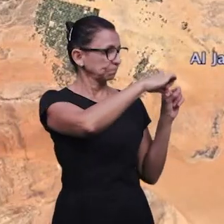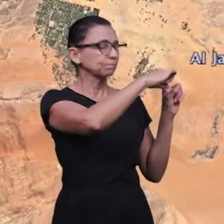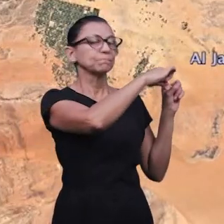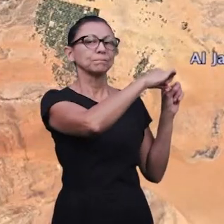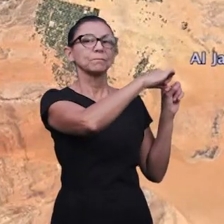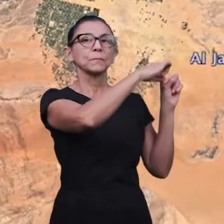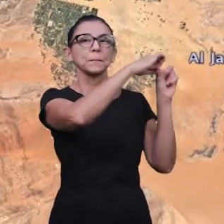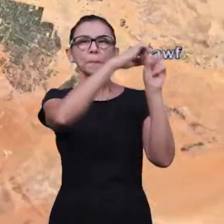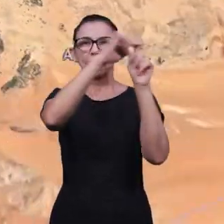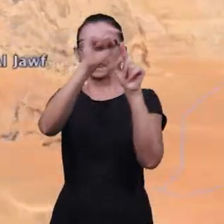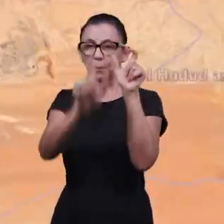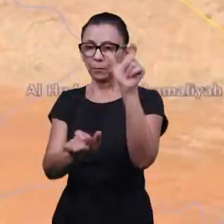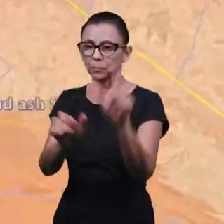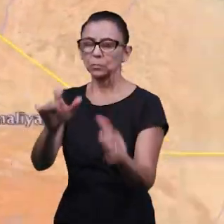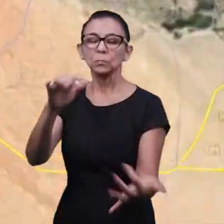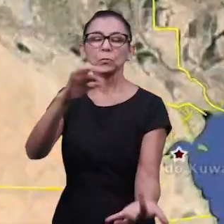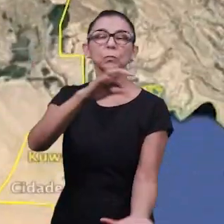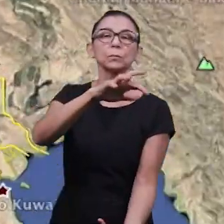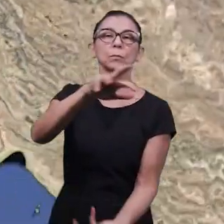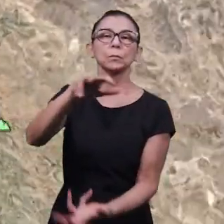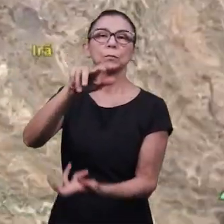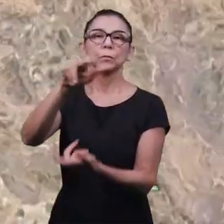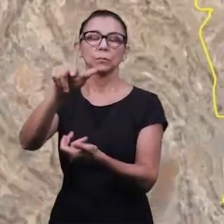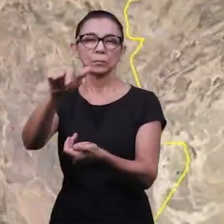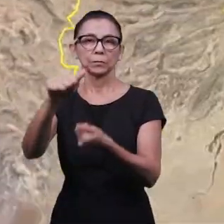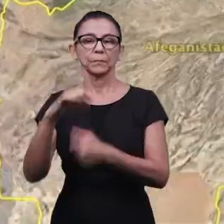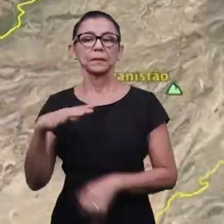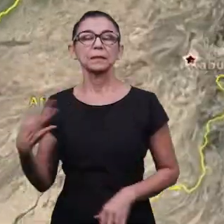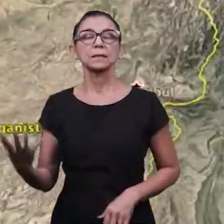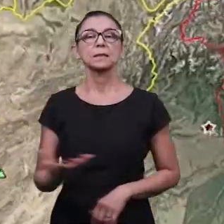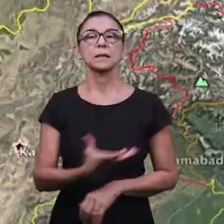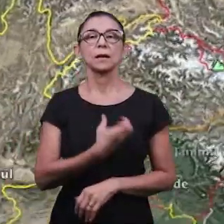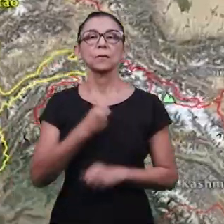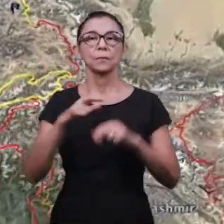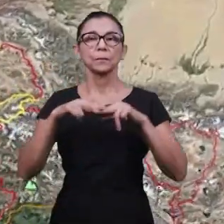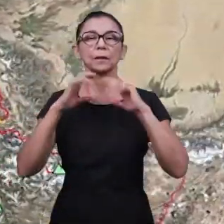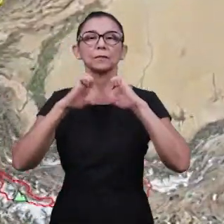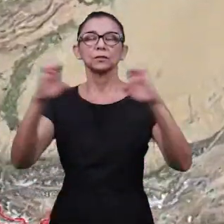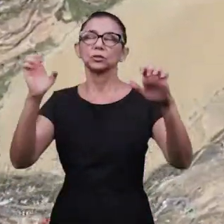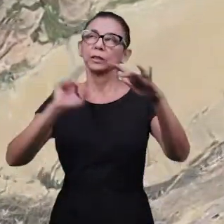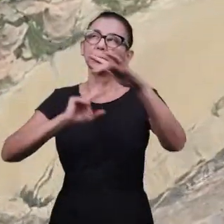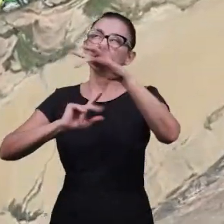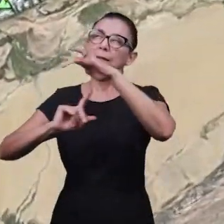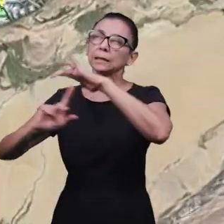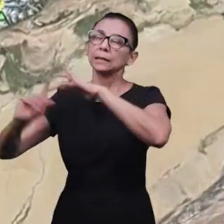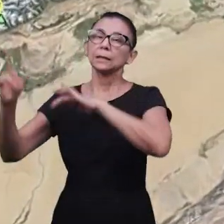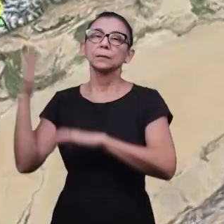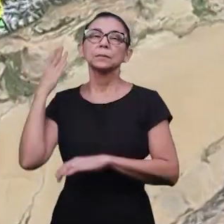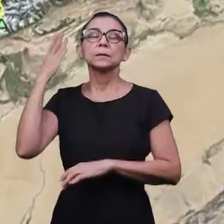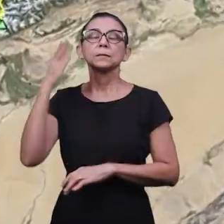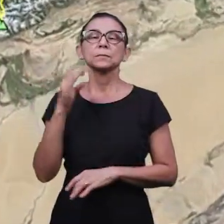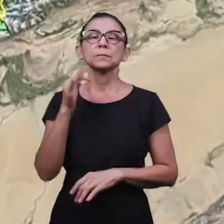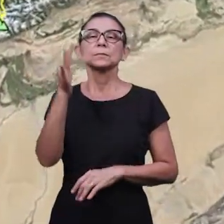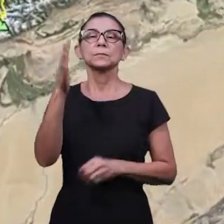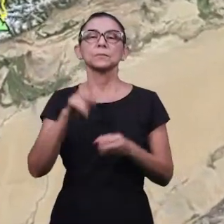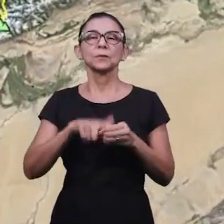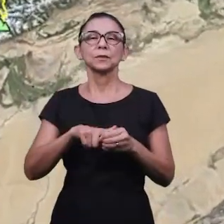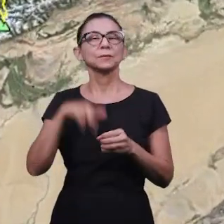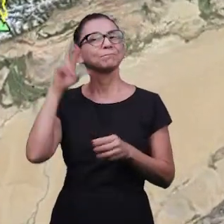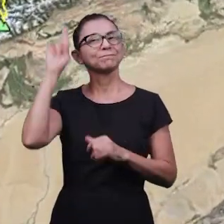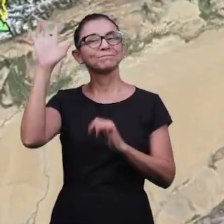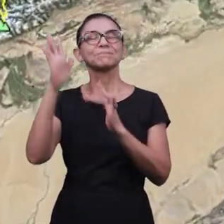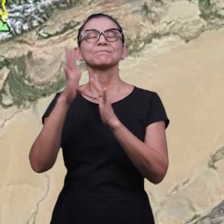um momento de unidade e comunhão, como viveram os hebreus na saída do Egito e os discípulos com o Senhor Jesus